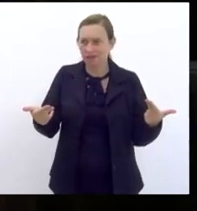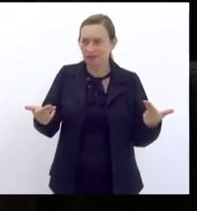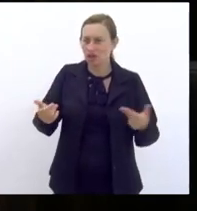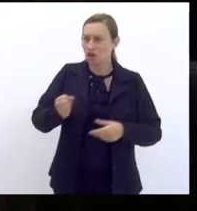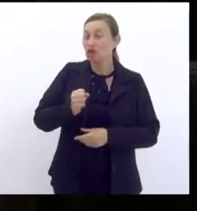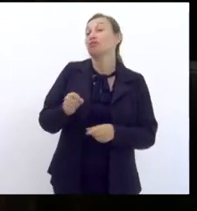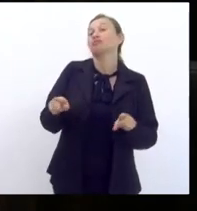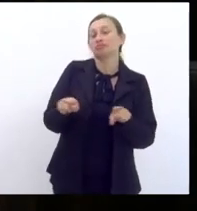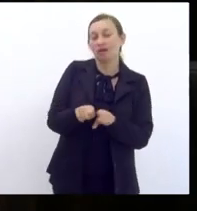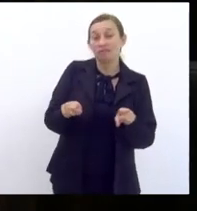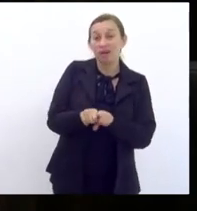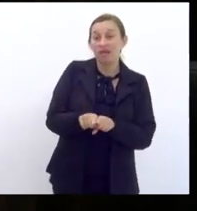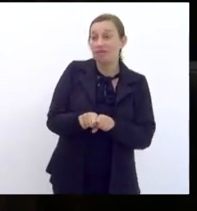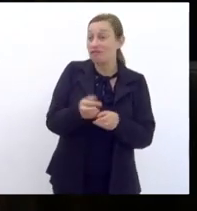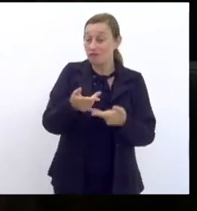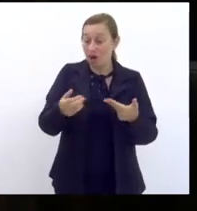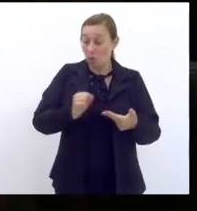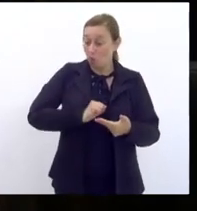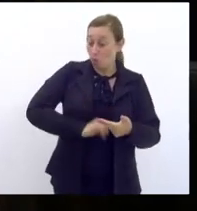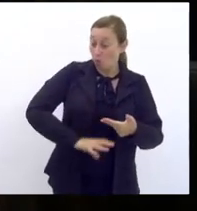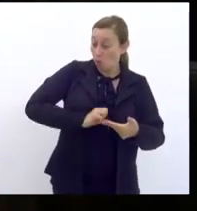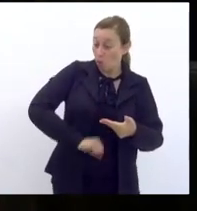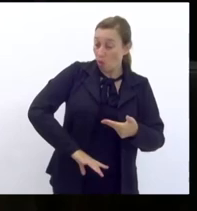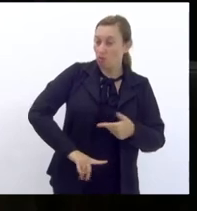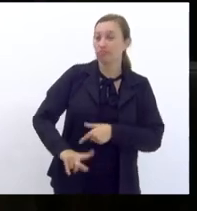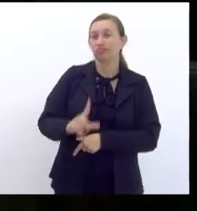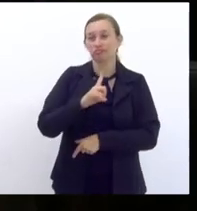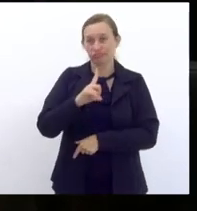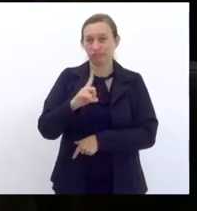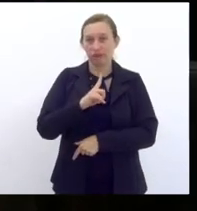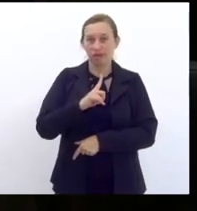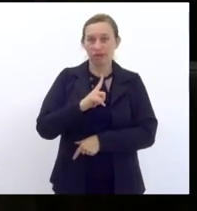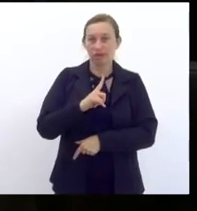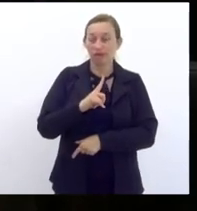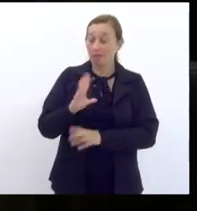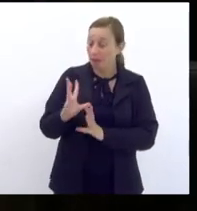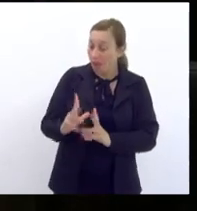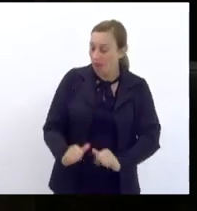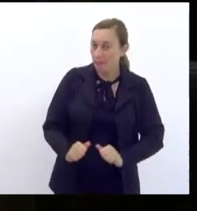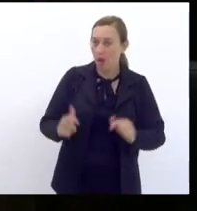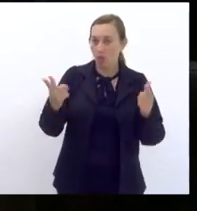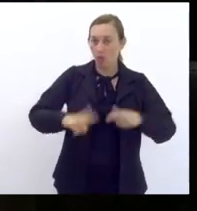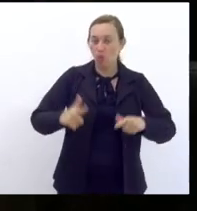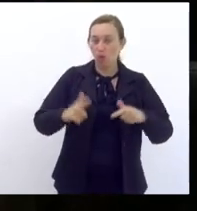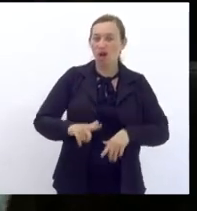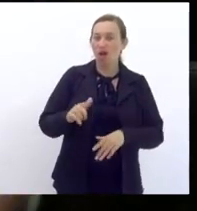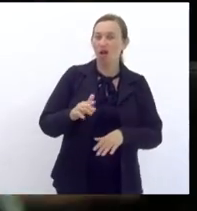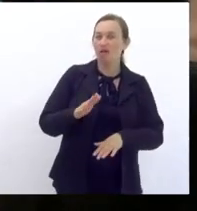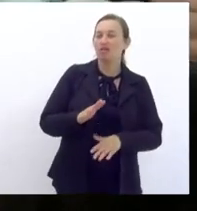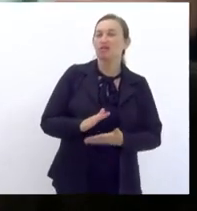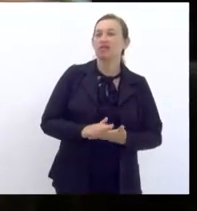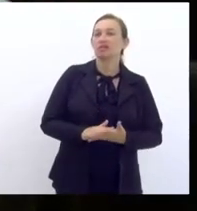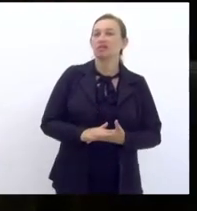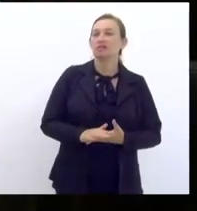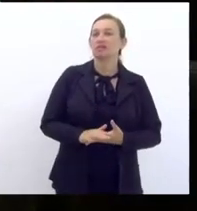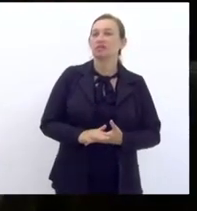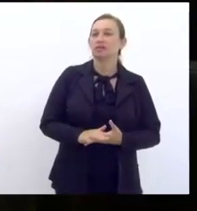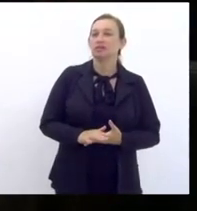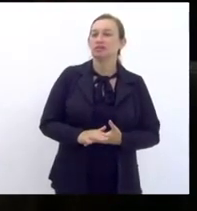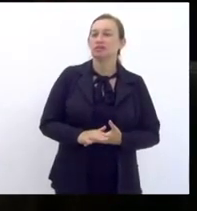a suipa ela não pode morrer ela não vai morrer porque eu tenho certeza que cada vez eu